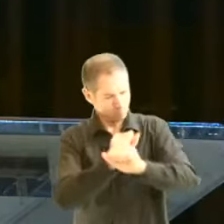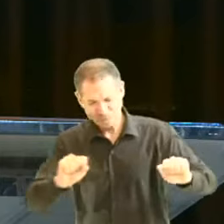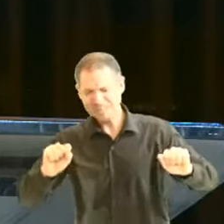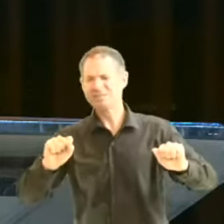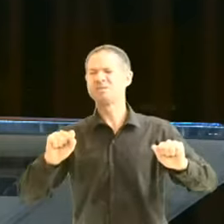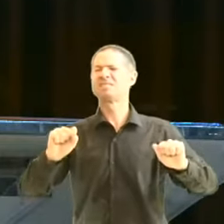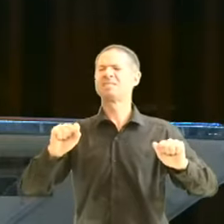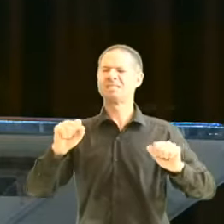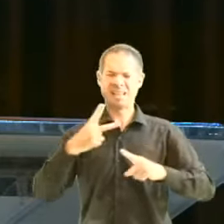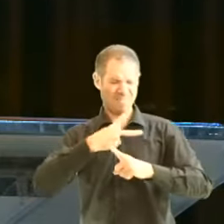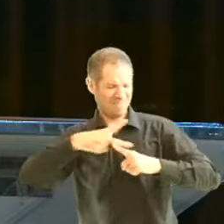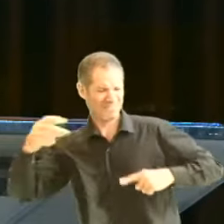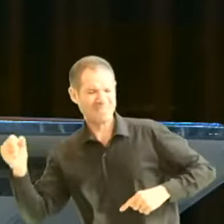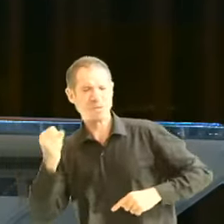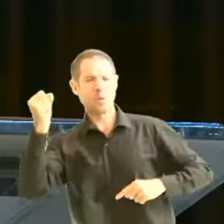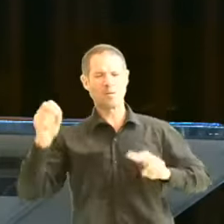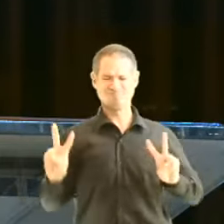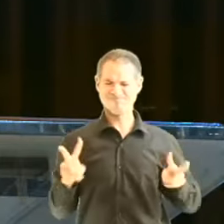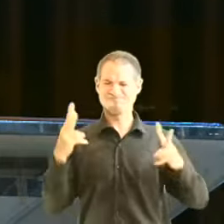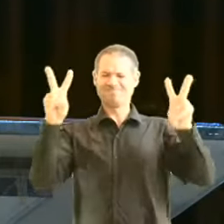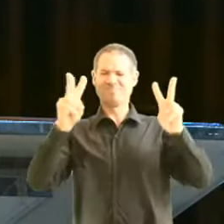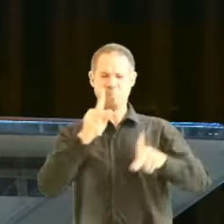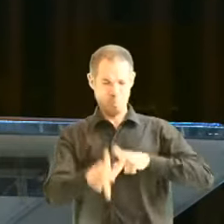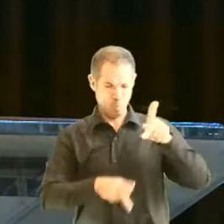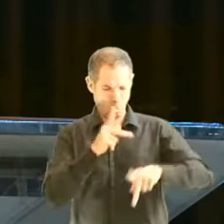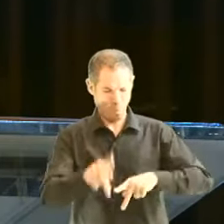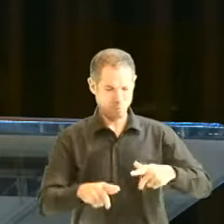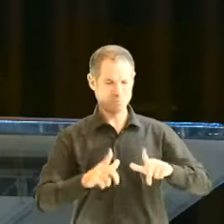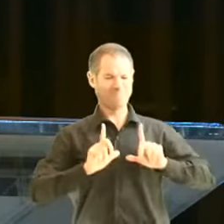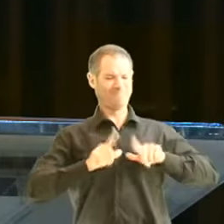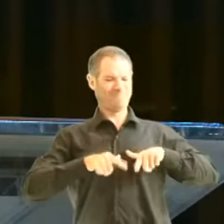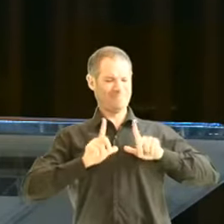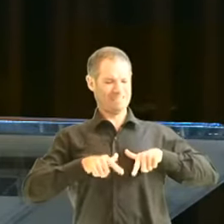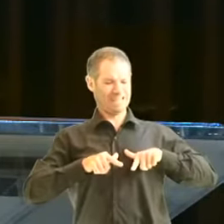nas vitórias que o Senhor deu ao povo de Israel.